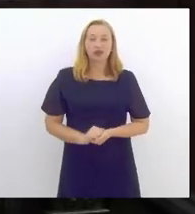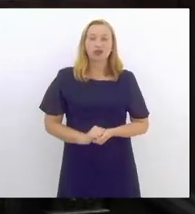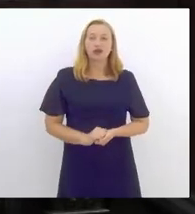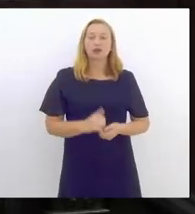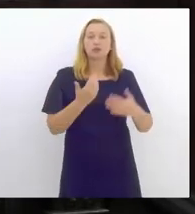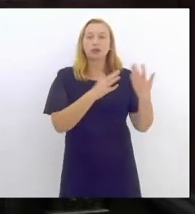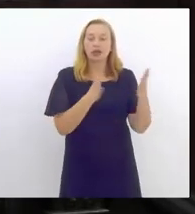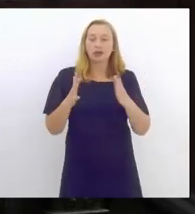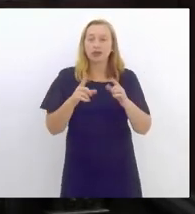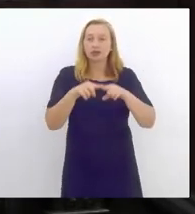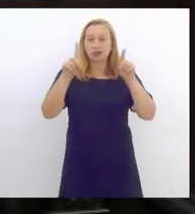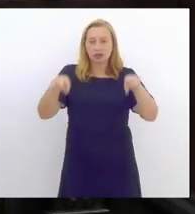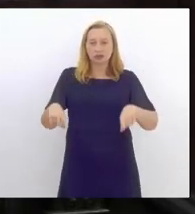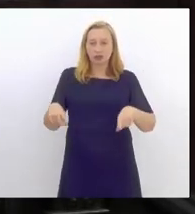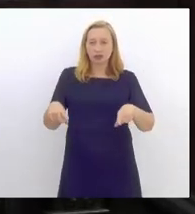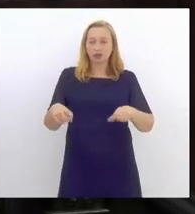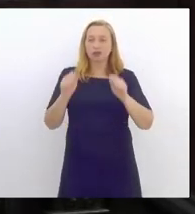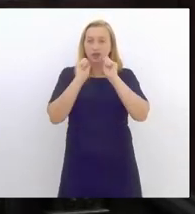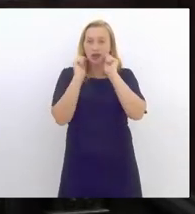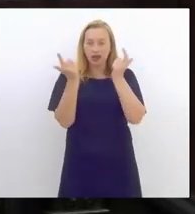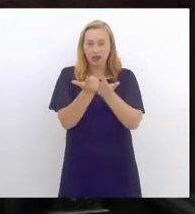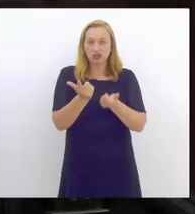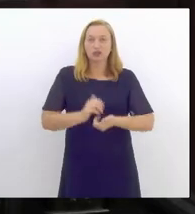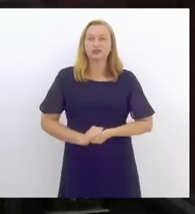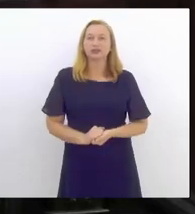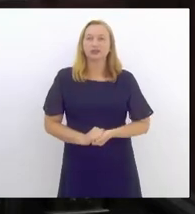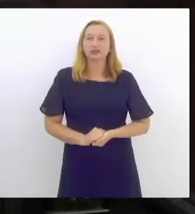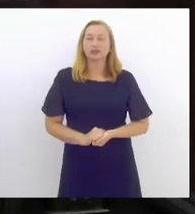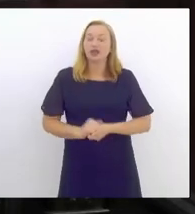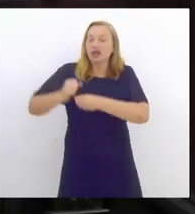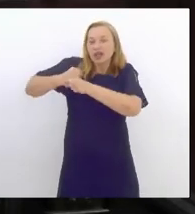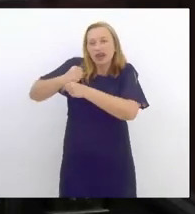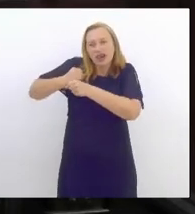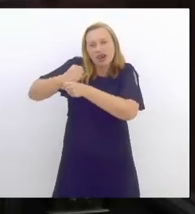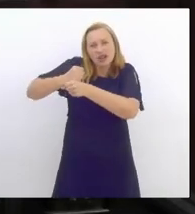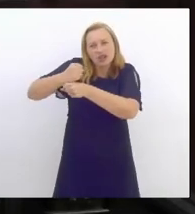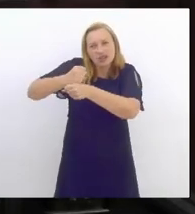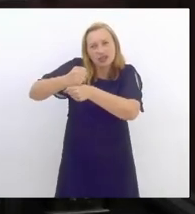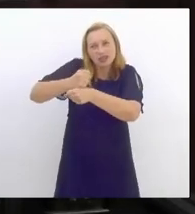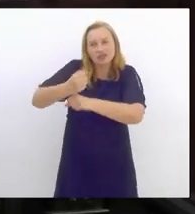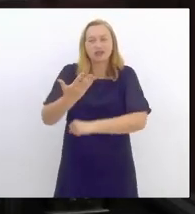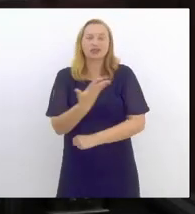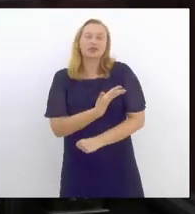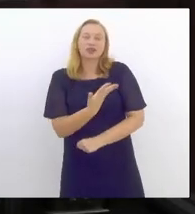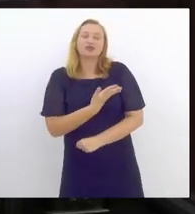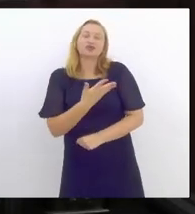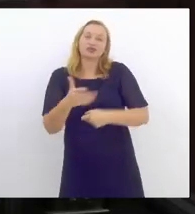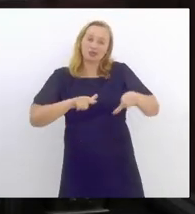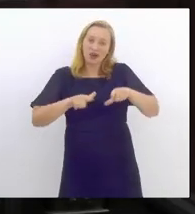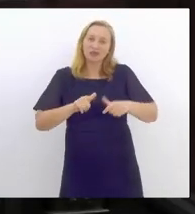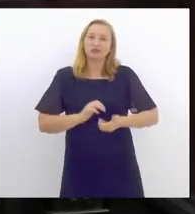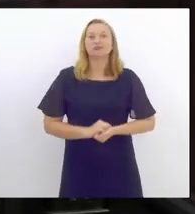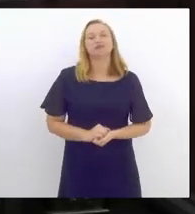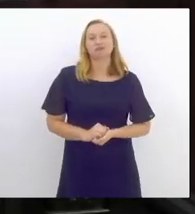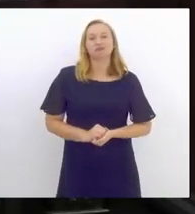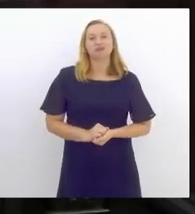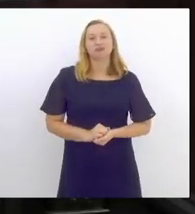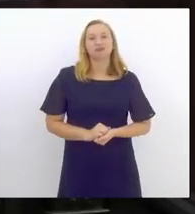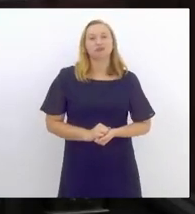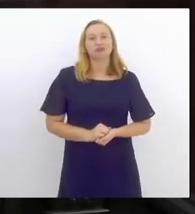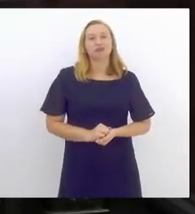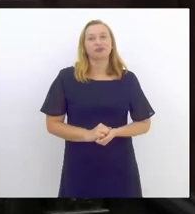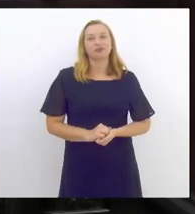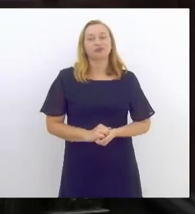servidores dessa Assembleia Legislativa, que por muitos anos foram meus colegas de trabalho. Os